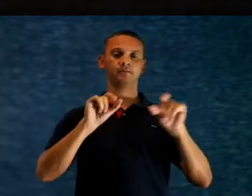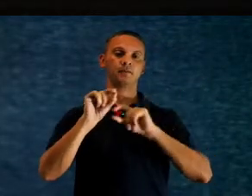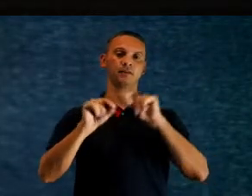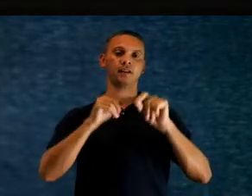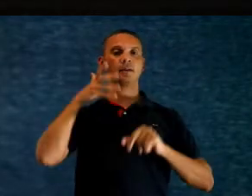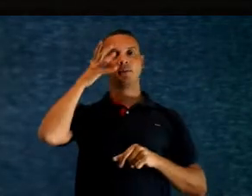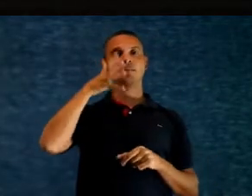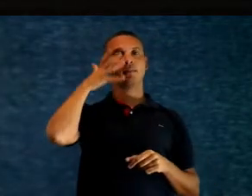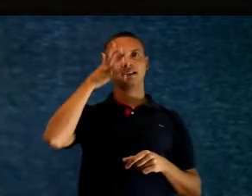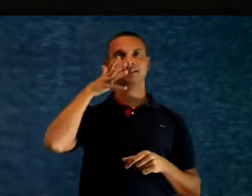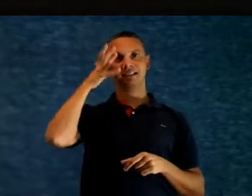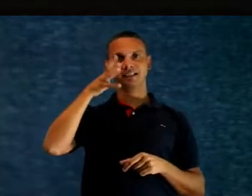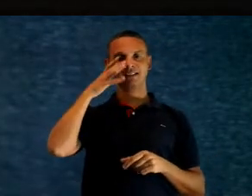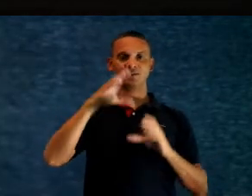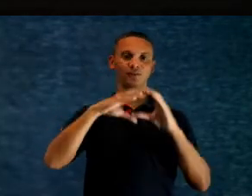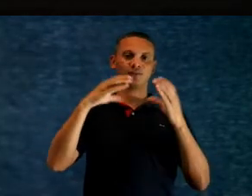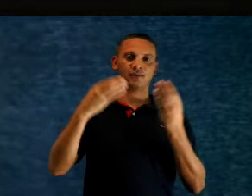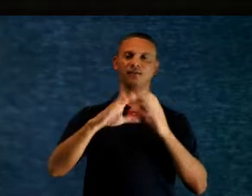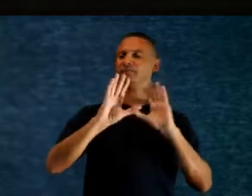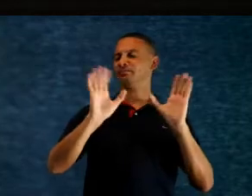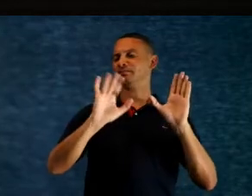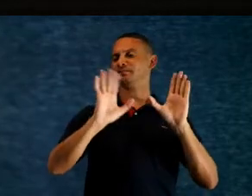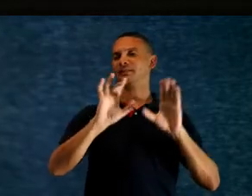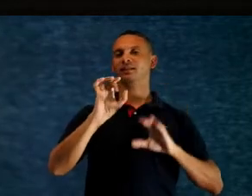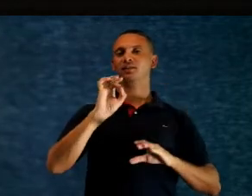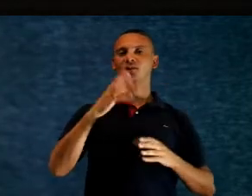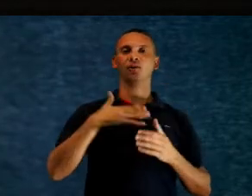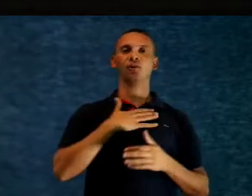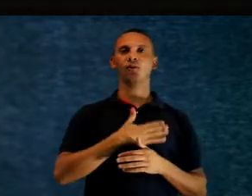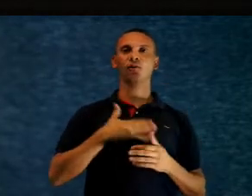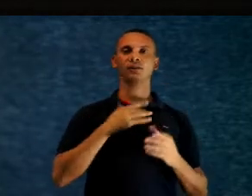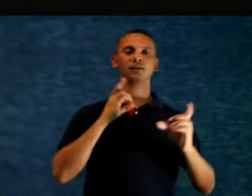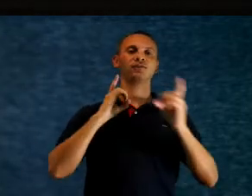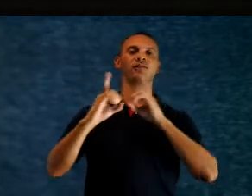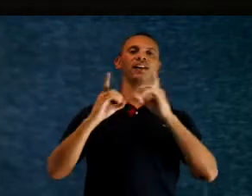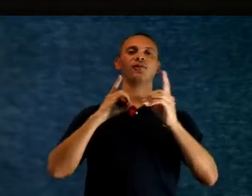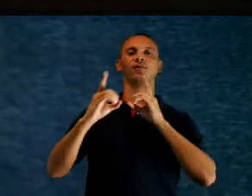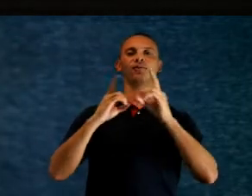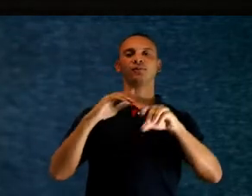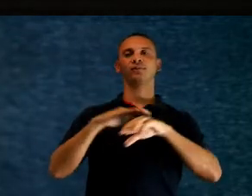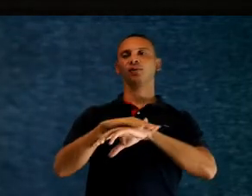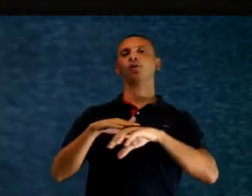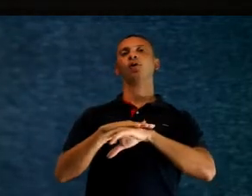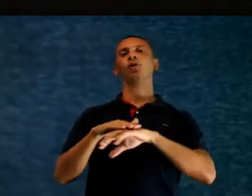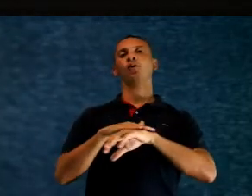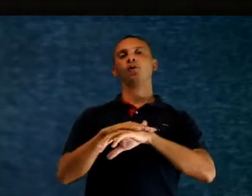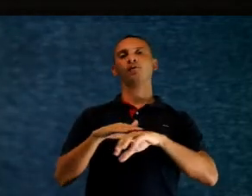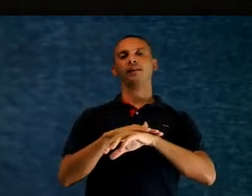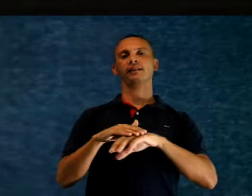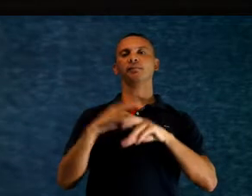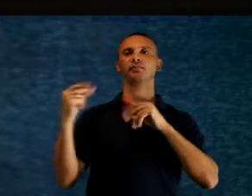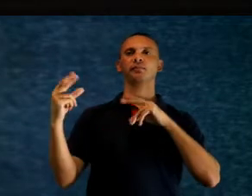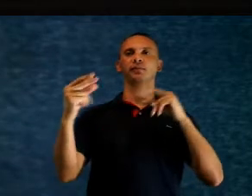como leitores. Todos nós aqui temos uma paixão comum pelos livros, pela literatura. Então, eu gosto sempre